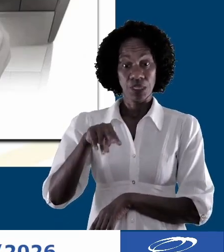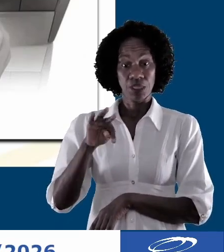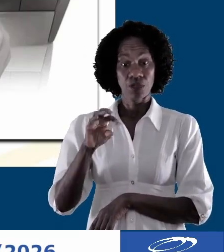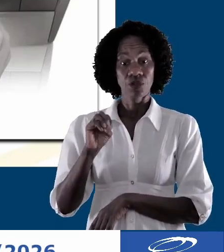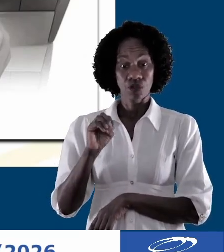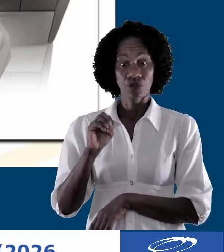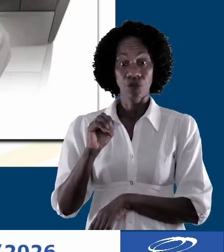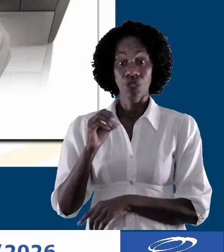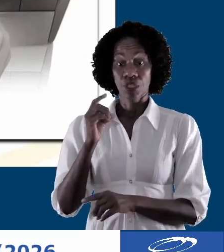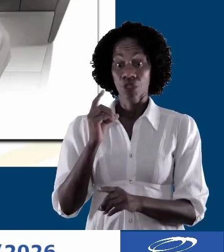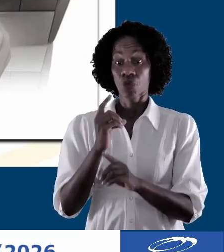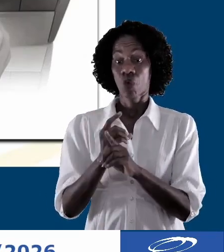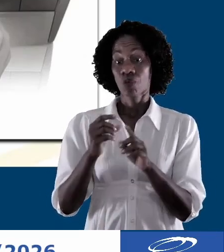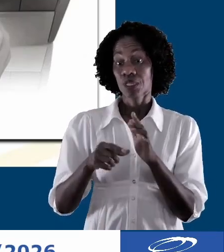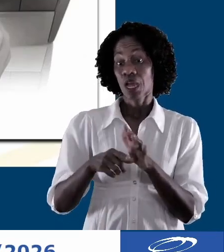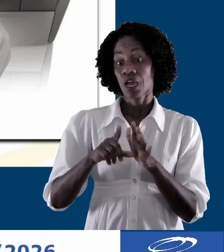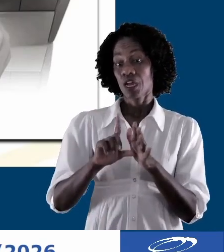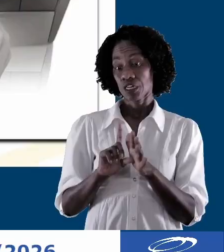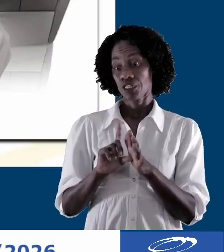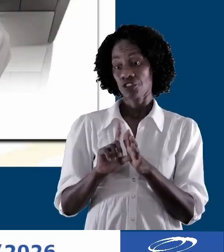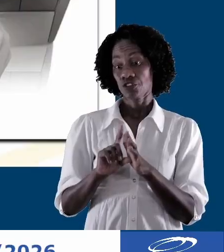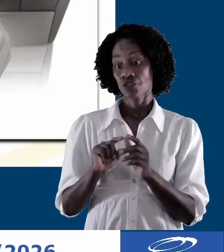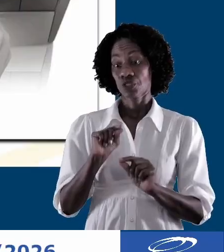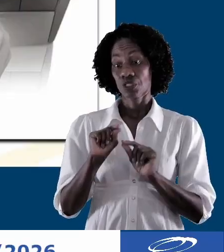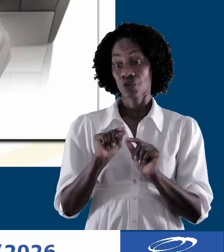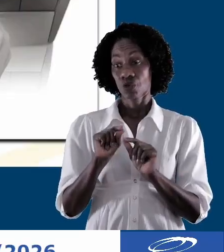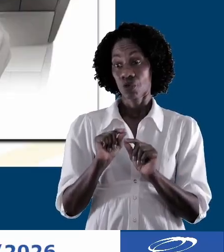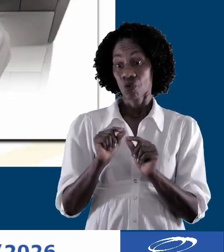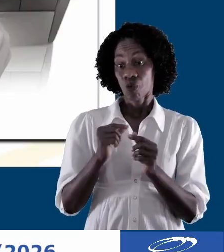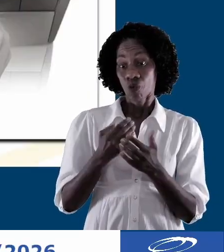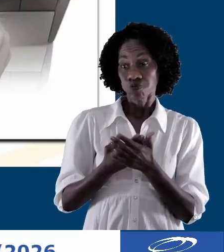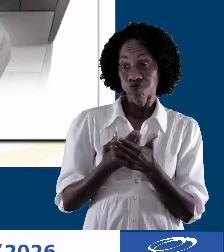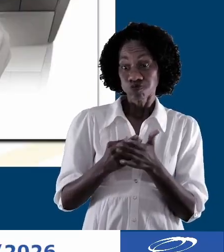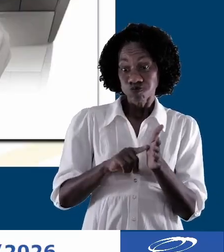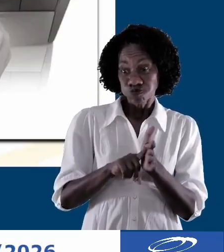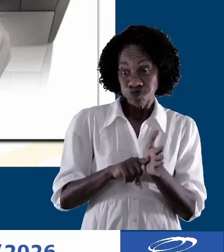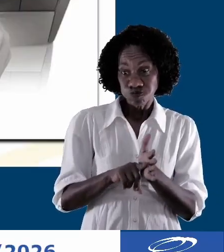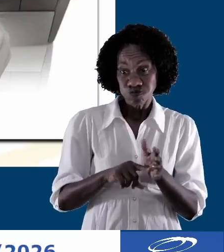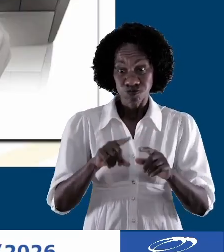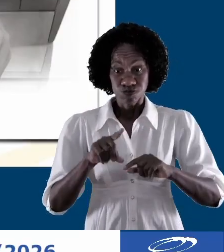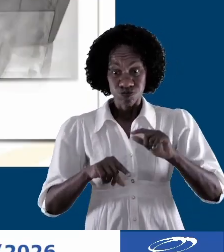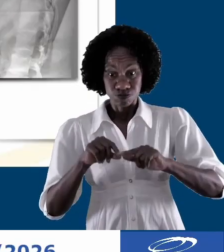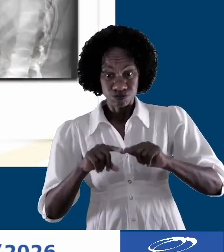precoce. E a vantagem também de detectar a resistência à rifampicina.